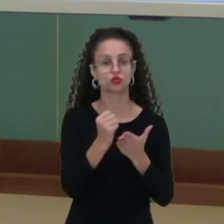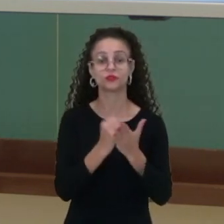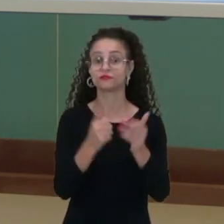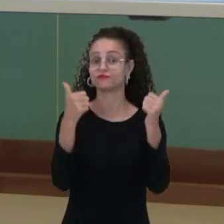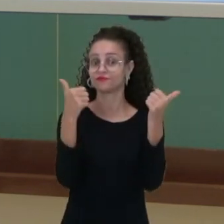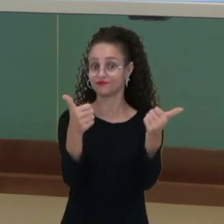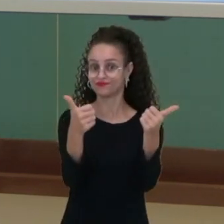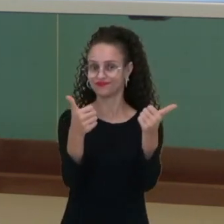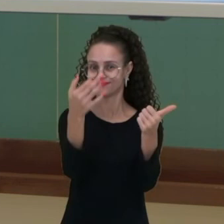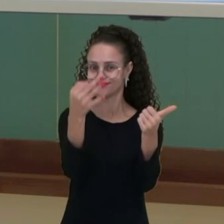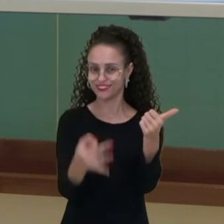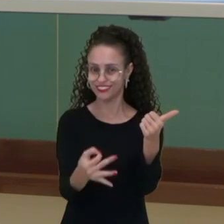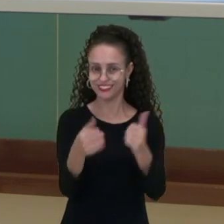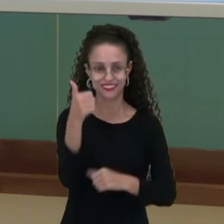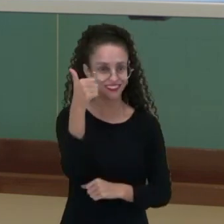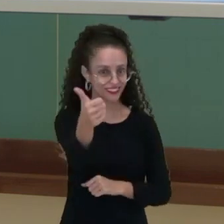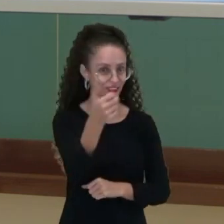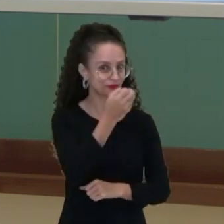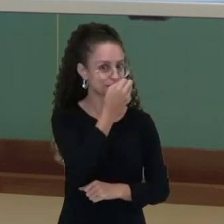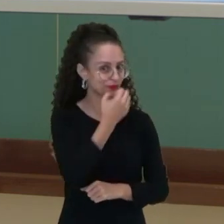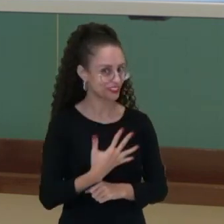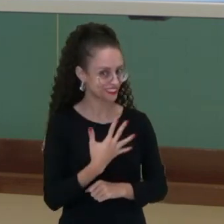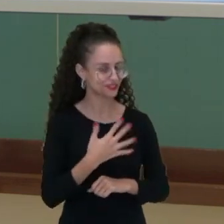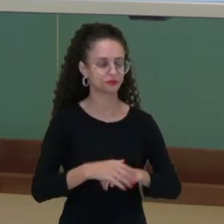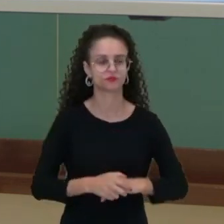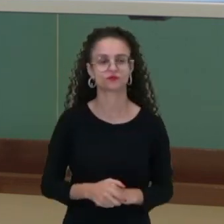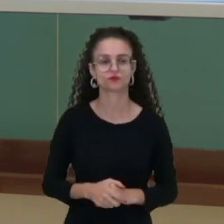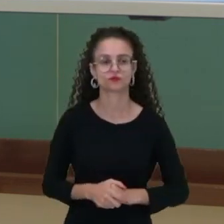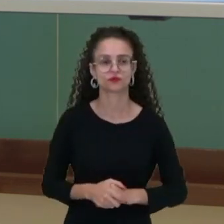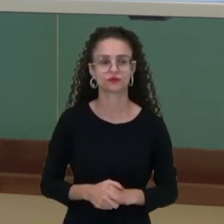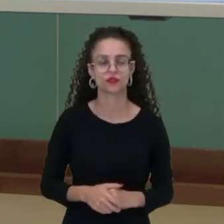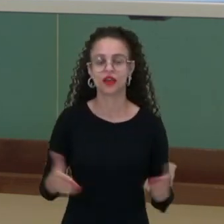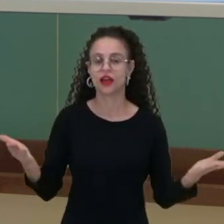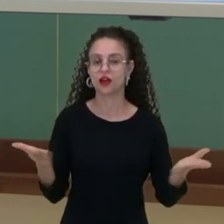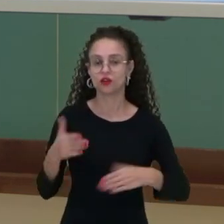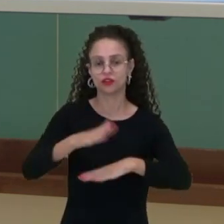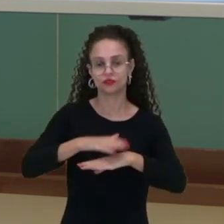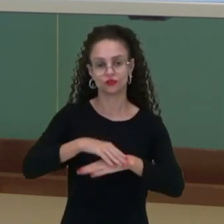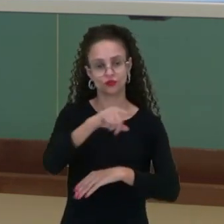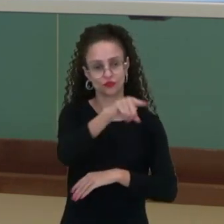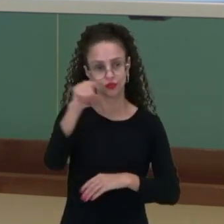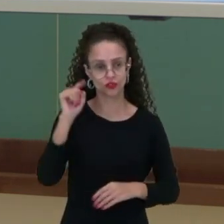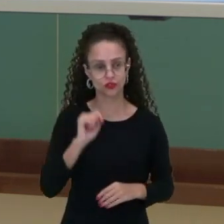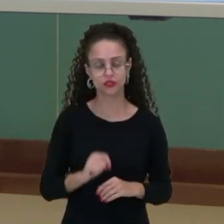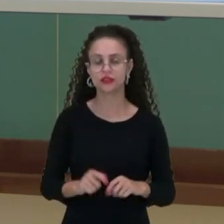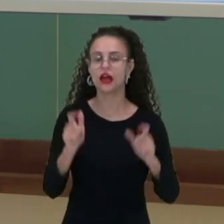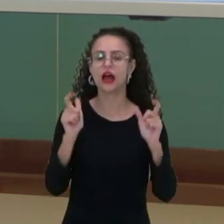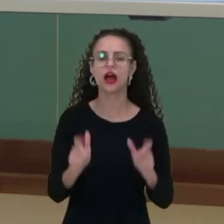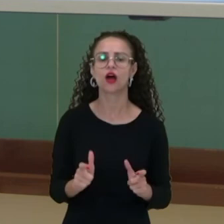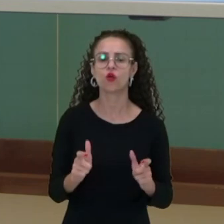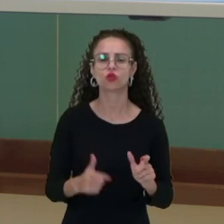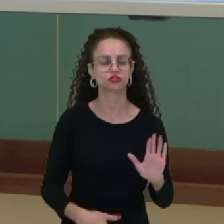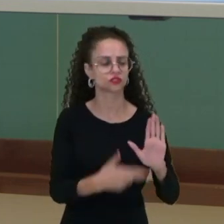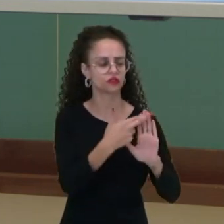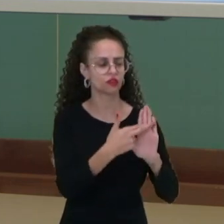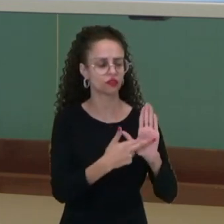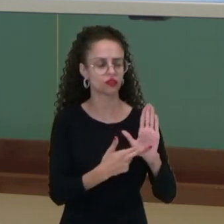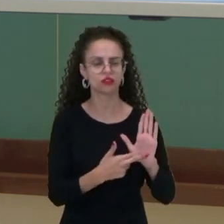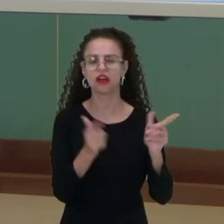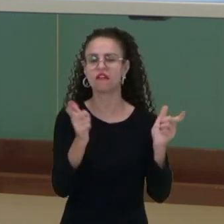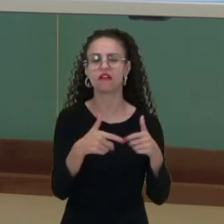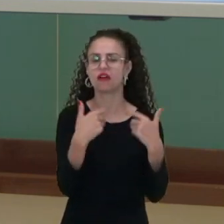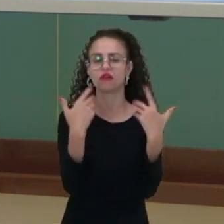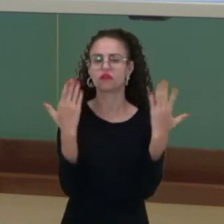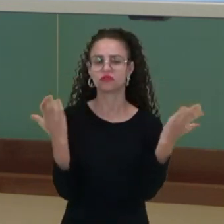Isso! Muito bem! Agora com vocês, onde estão descritas as regras